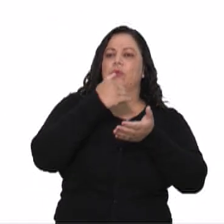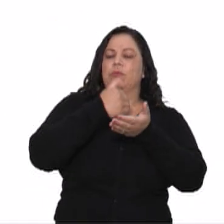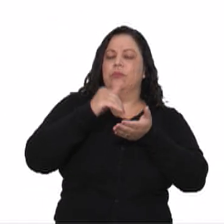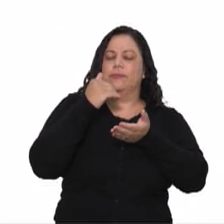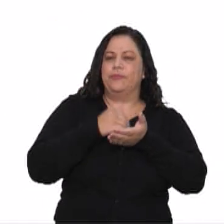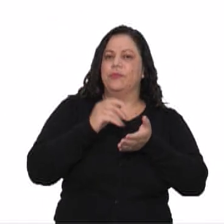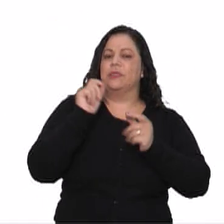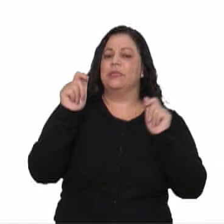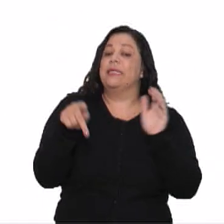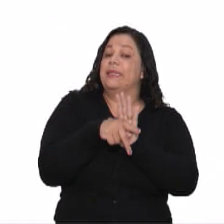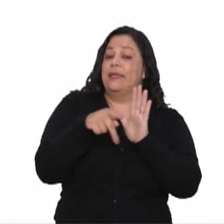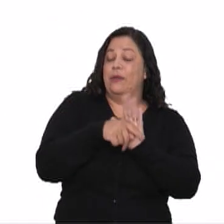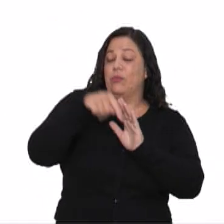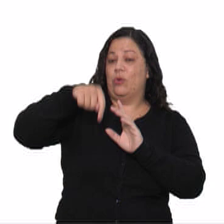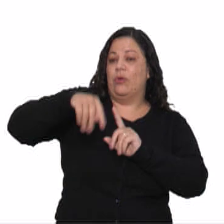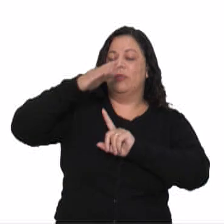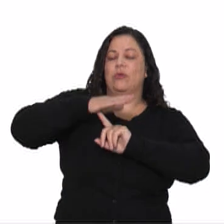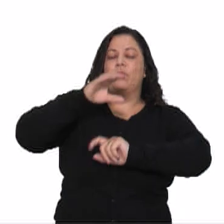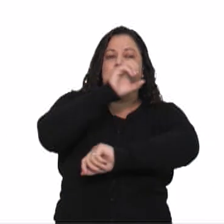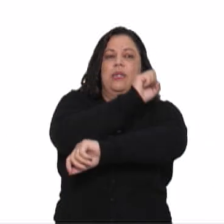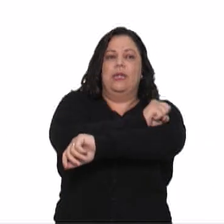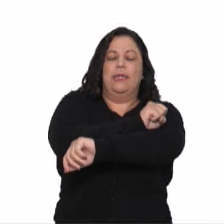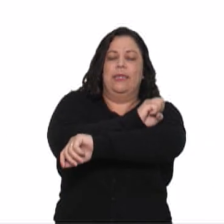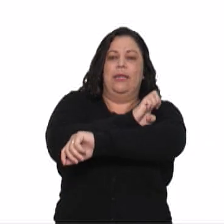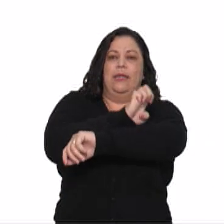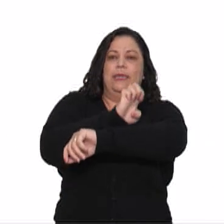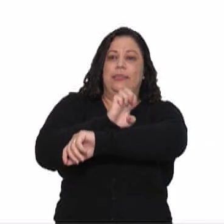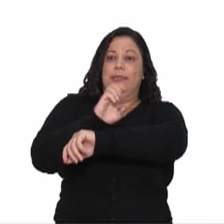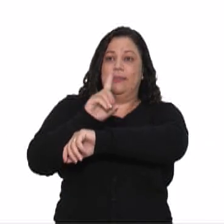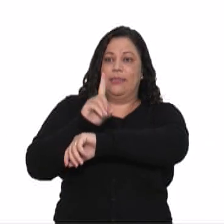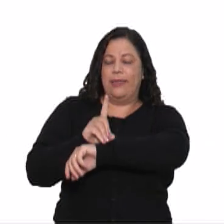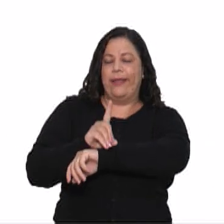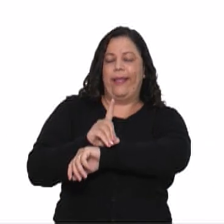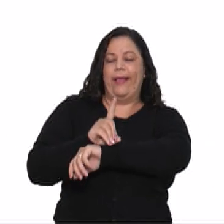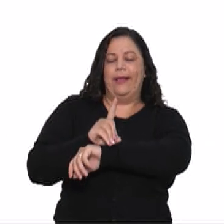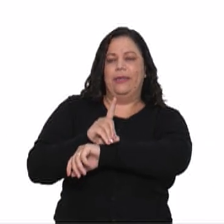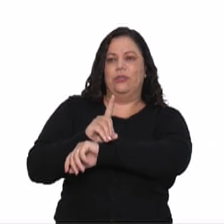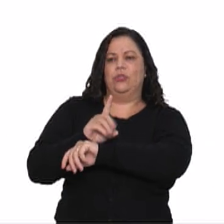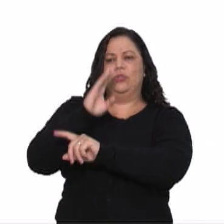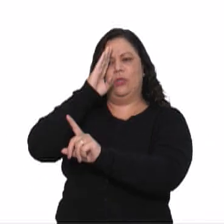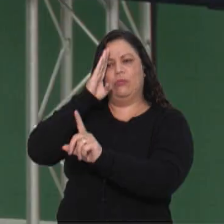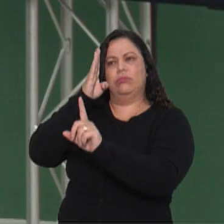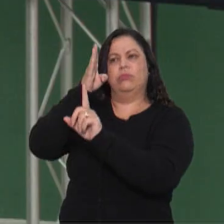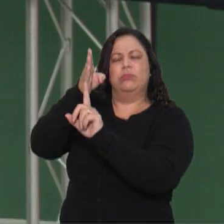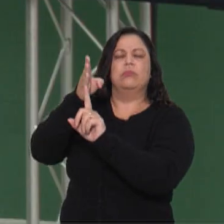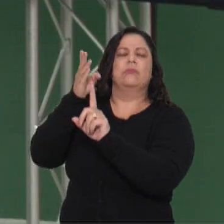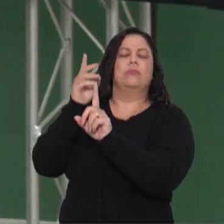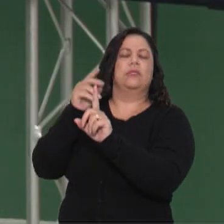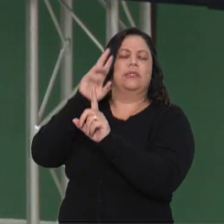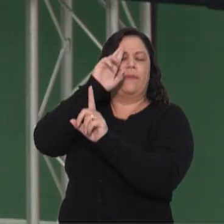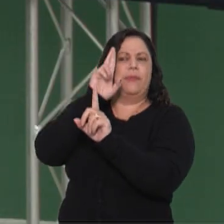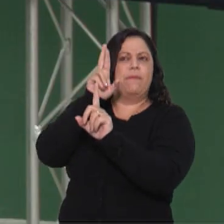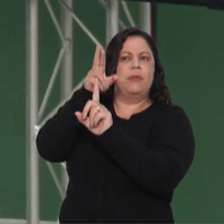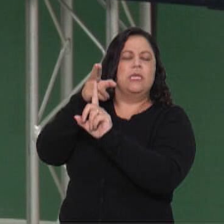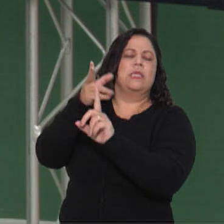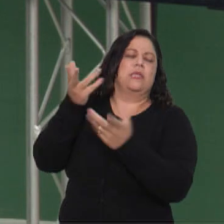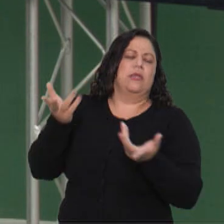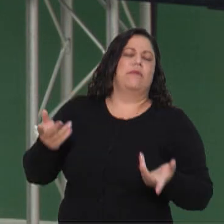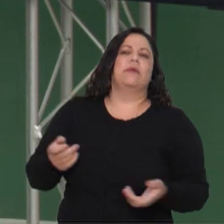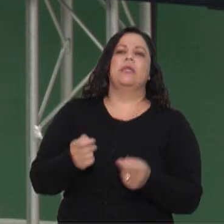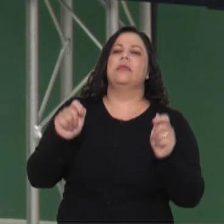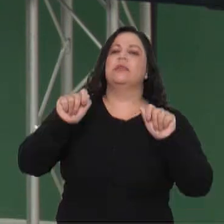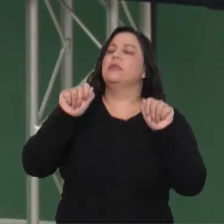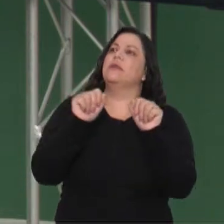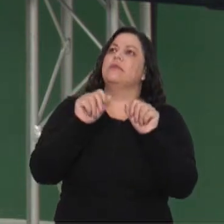Paraná, nossa SEED, que é uma referência não só para o Estado do Paraná, para o trabalho com textos nas aulas